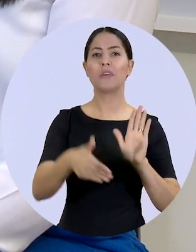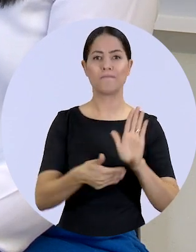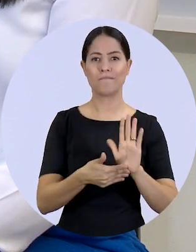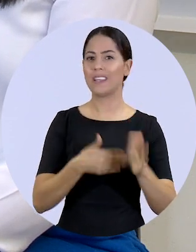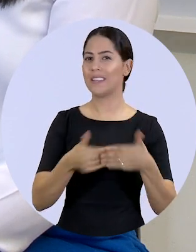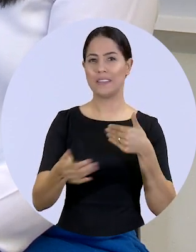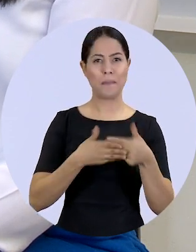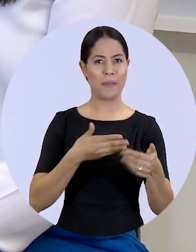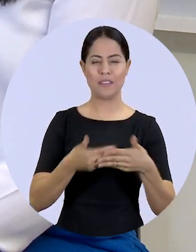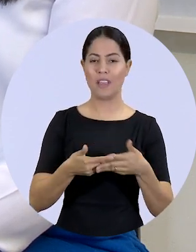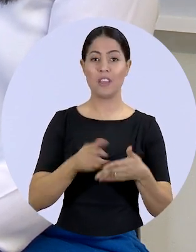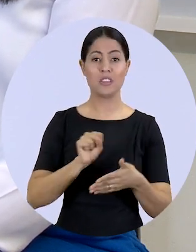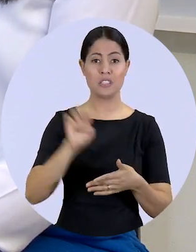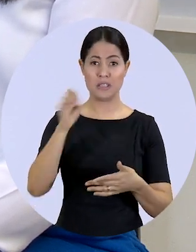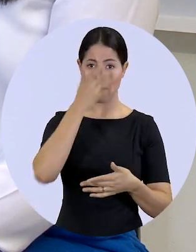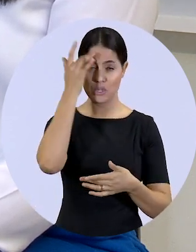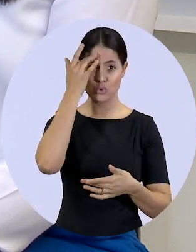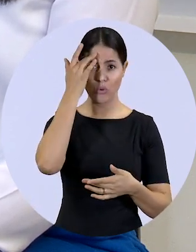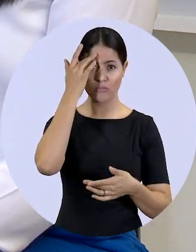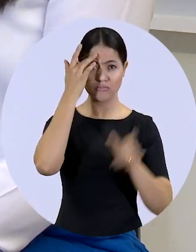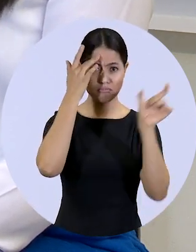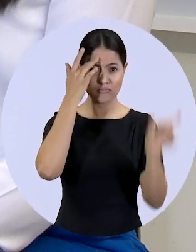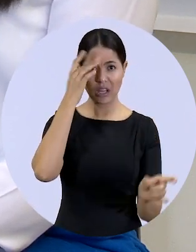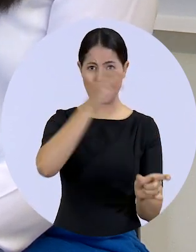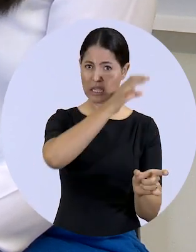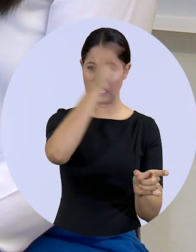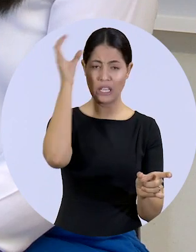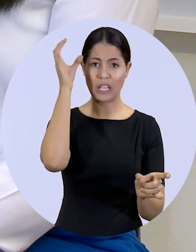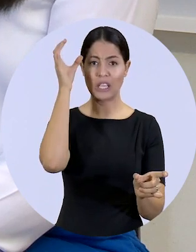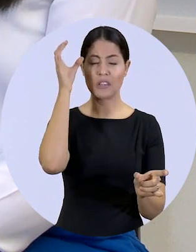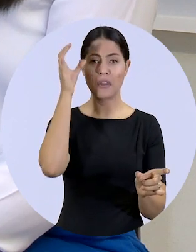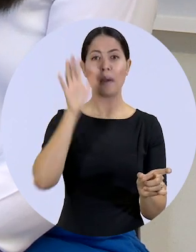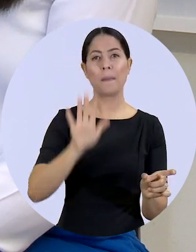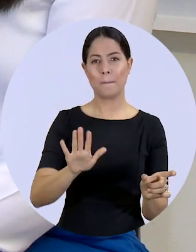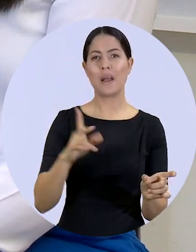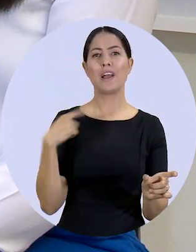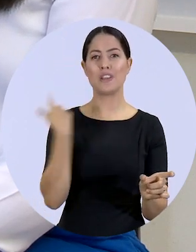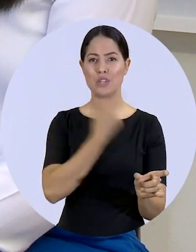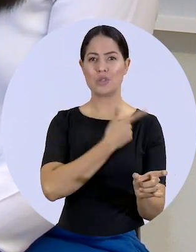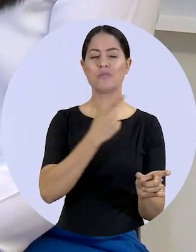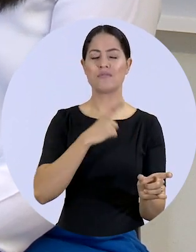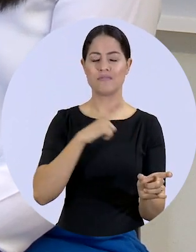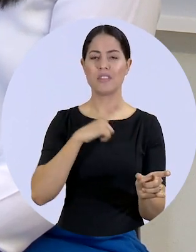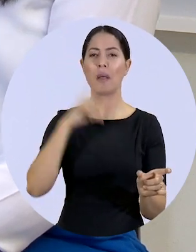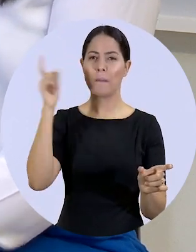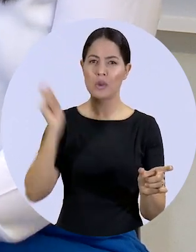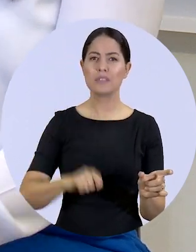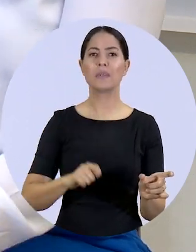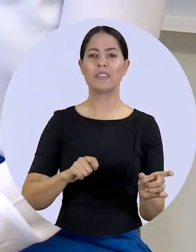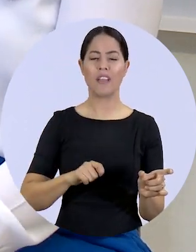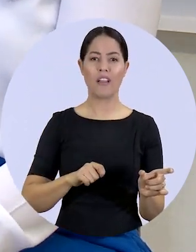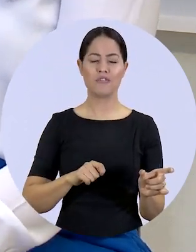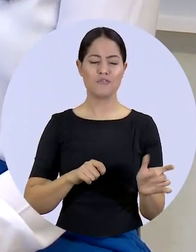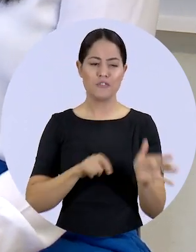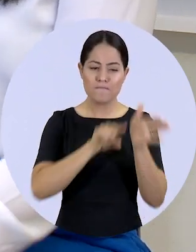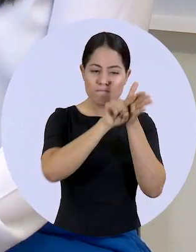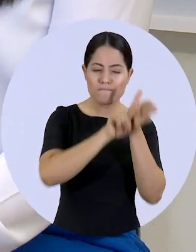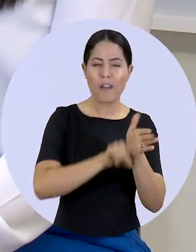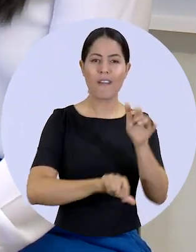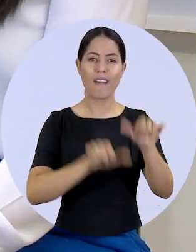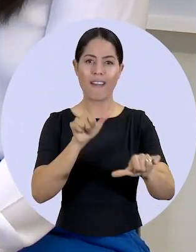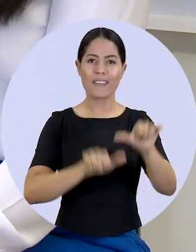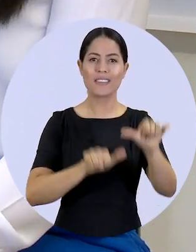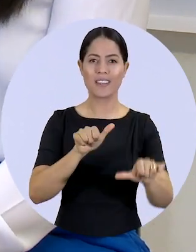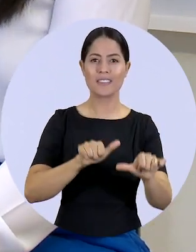nesses casos, independentemente se é o caso concreto de um cliente, mas quando você tem a chance de pegar um caso como esse, que pode